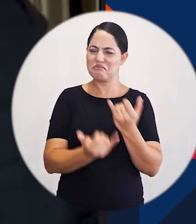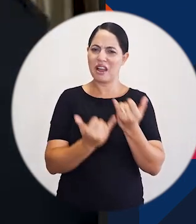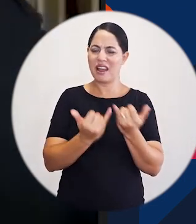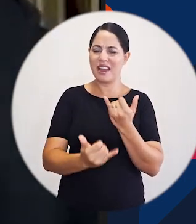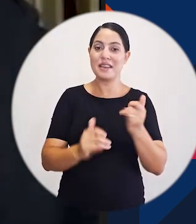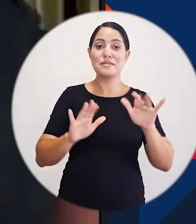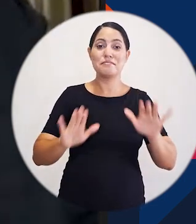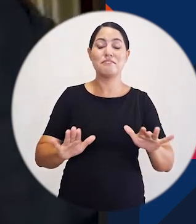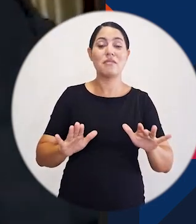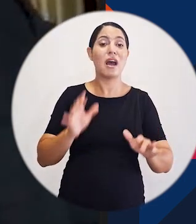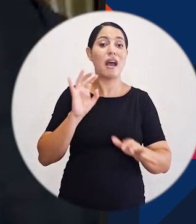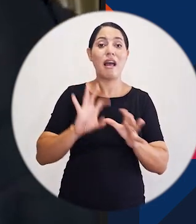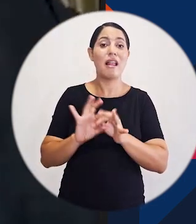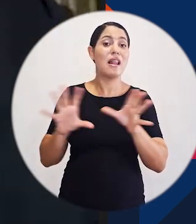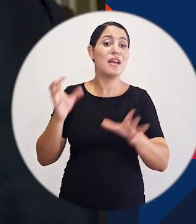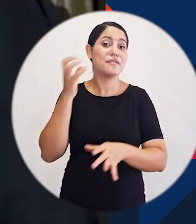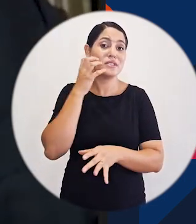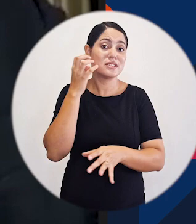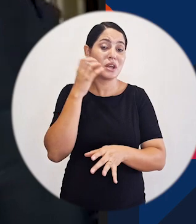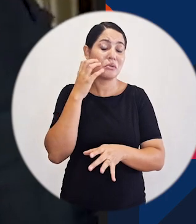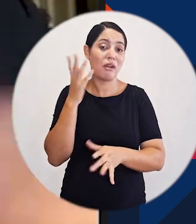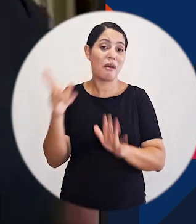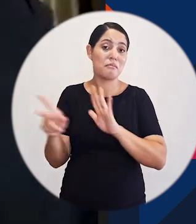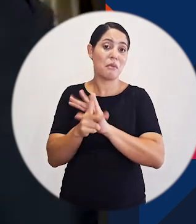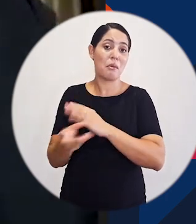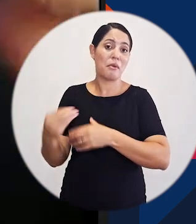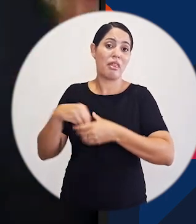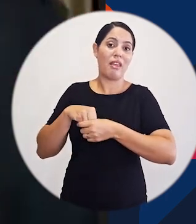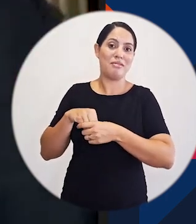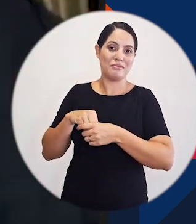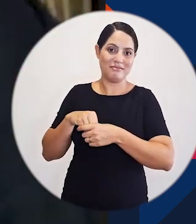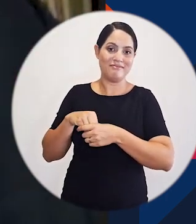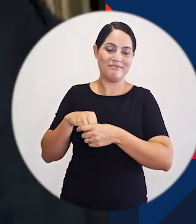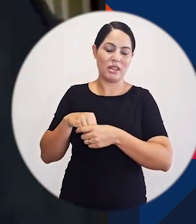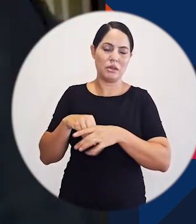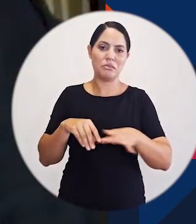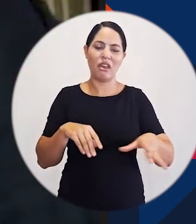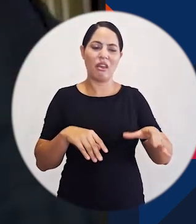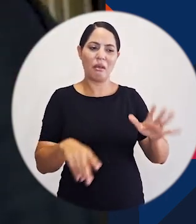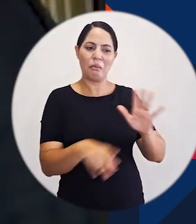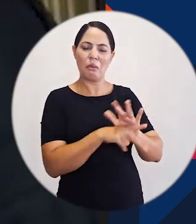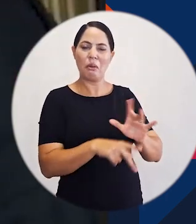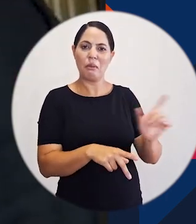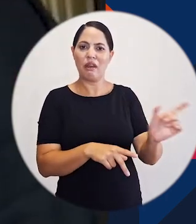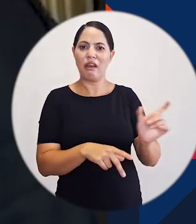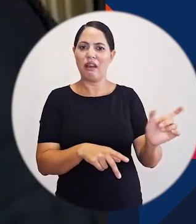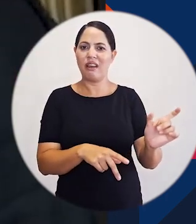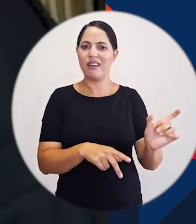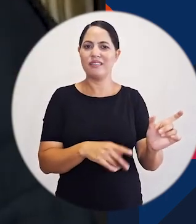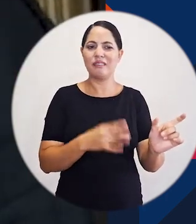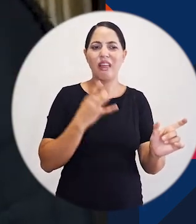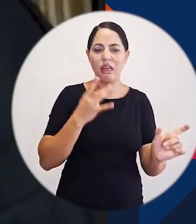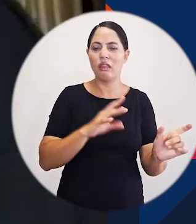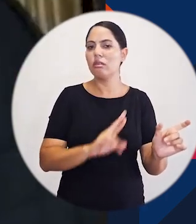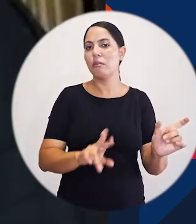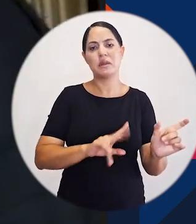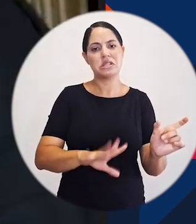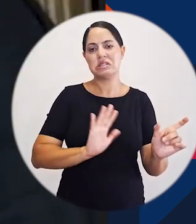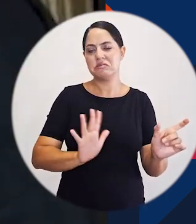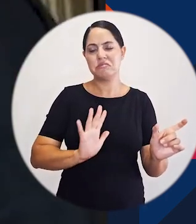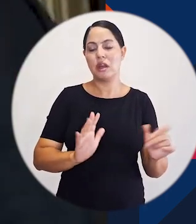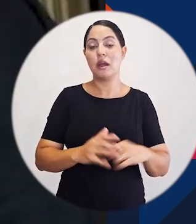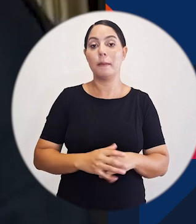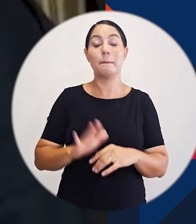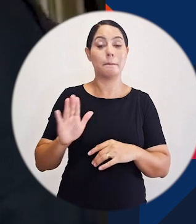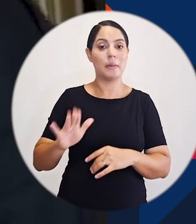física, só que você pode carregá-la no seu celular, você não precisa carregar o modelo físico. Isso poupa muito trabalho, etc.